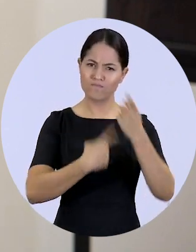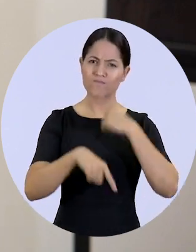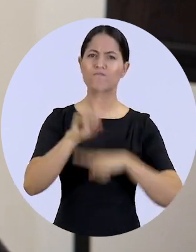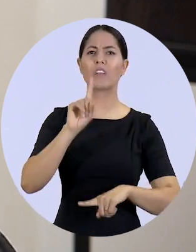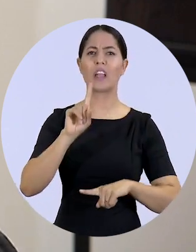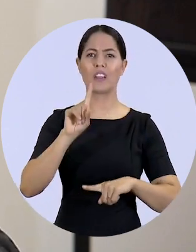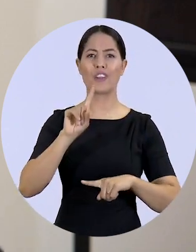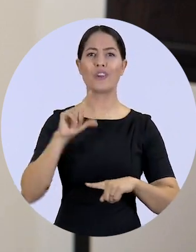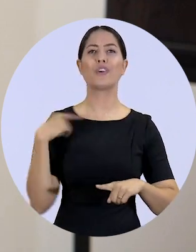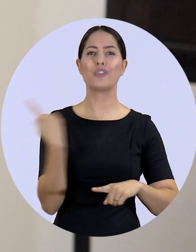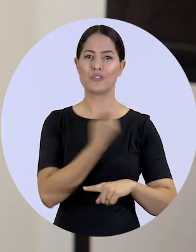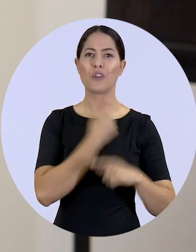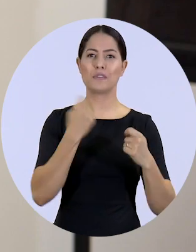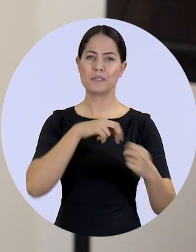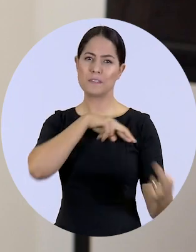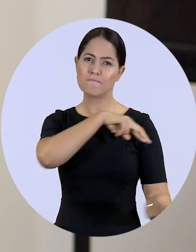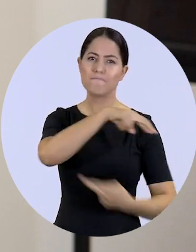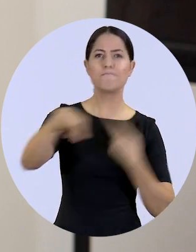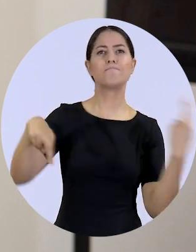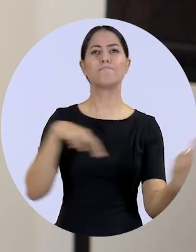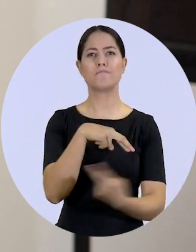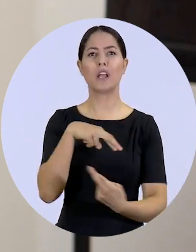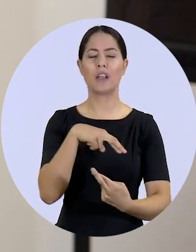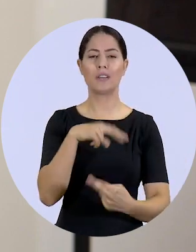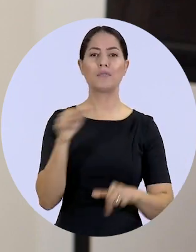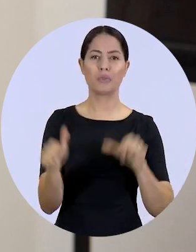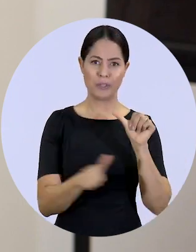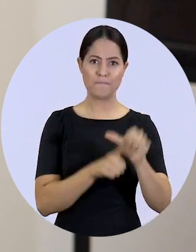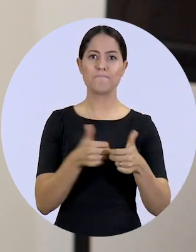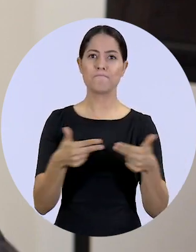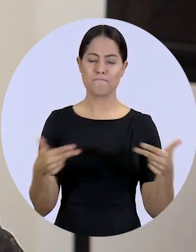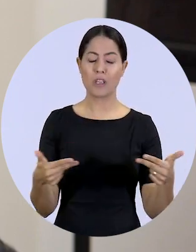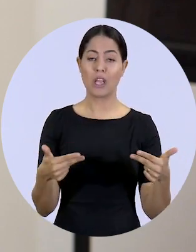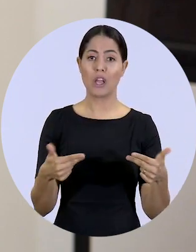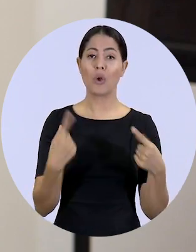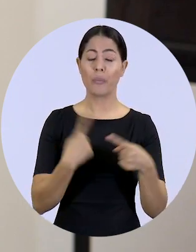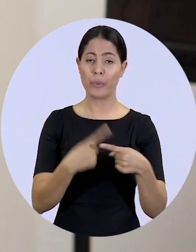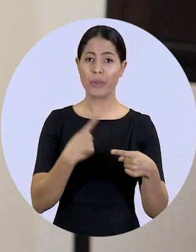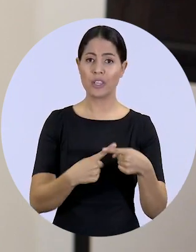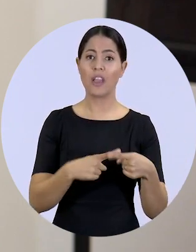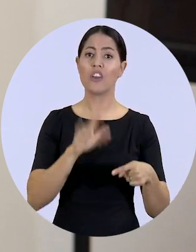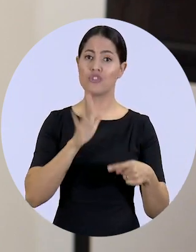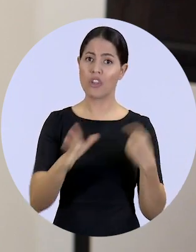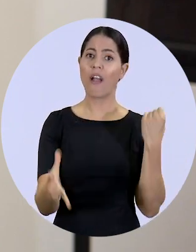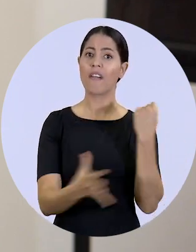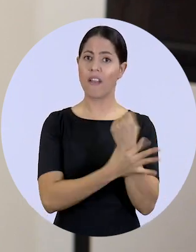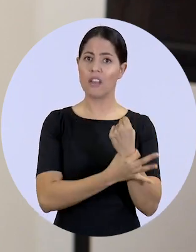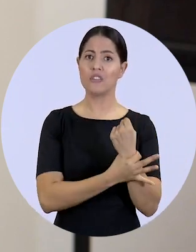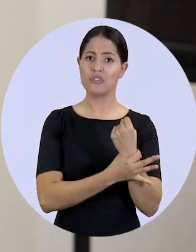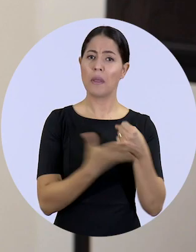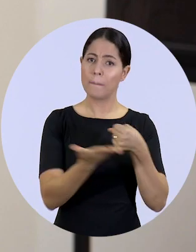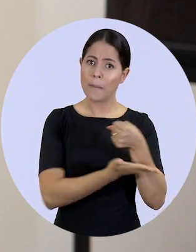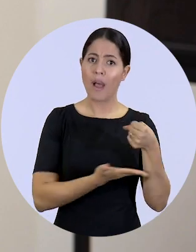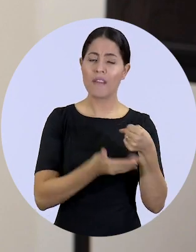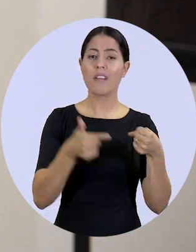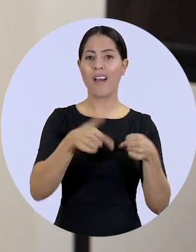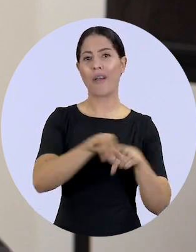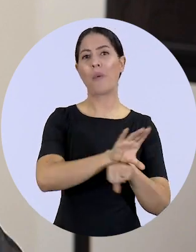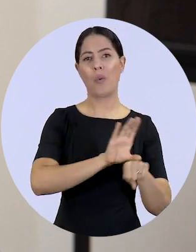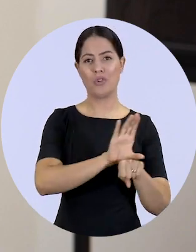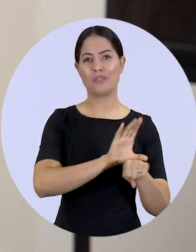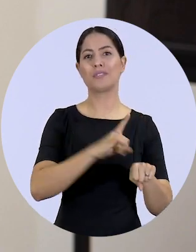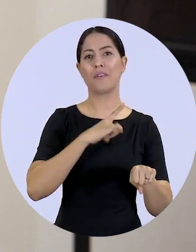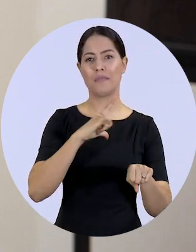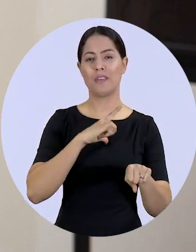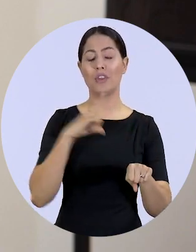que é importante que nós tenhamos essa dimensão. Nós temos os direitos e garantias fundamentais colocados na Constituição e, a partir daí, nós temos